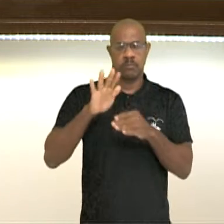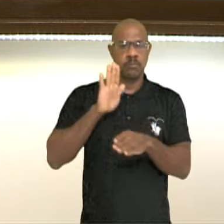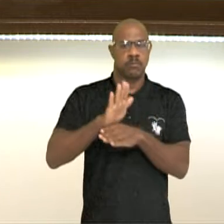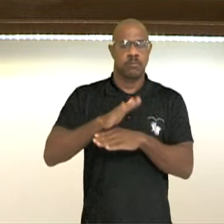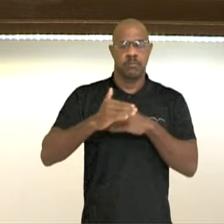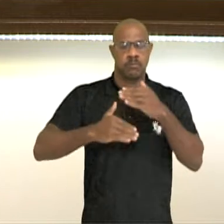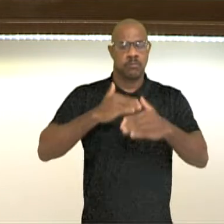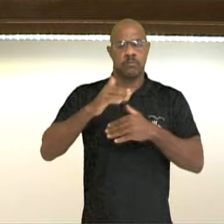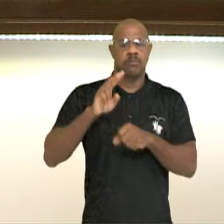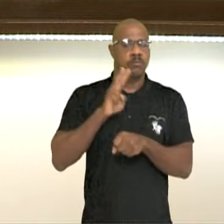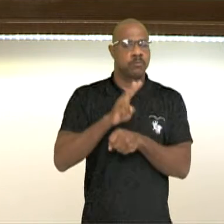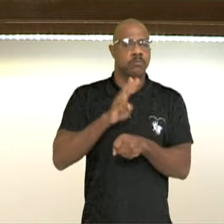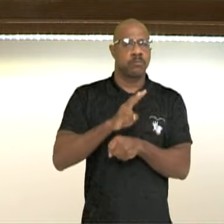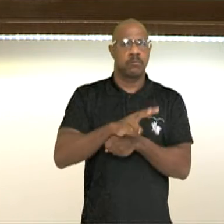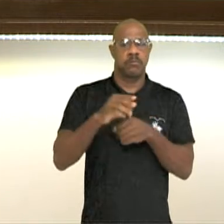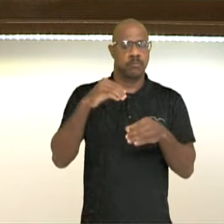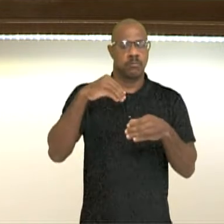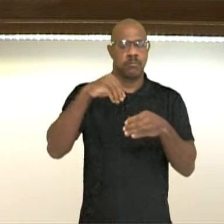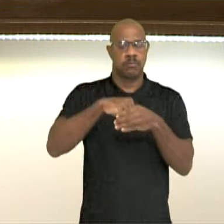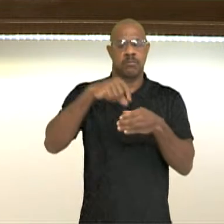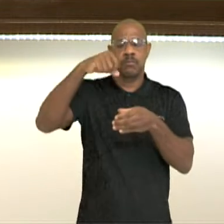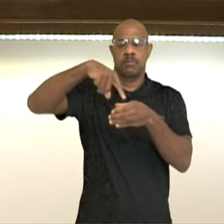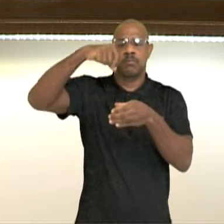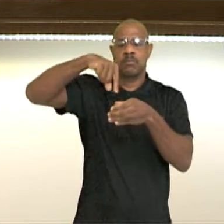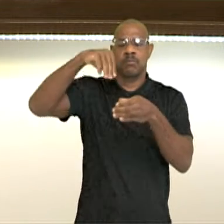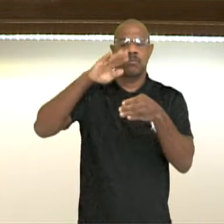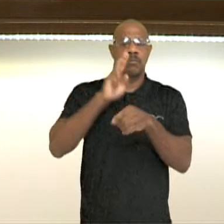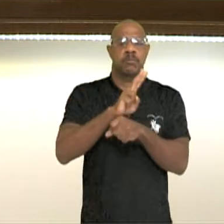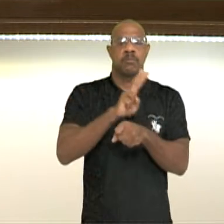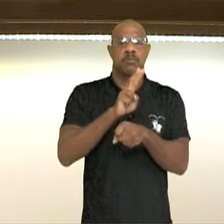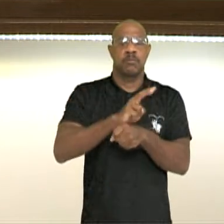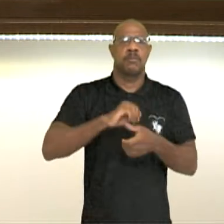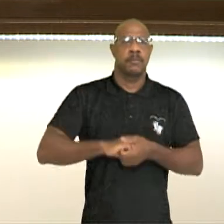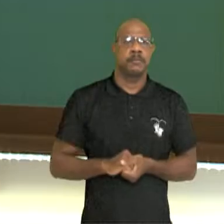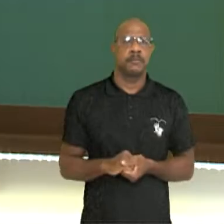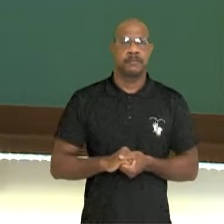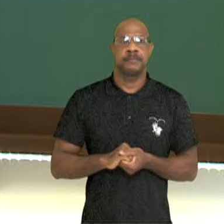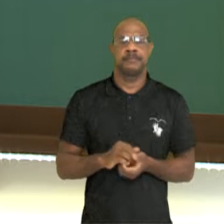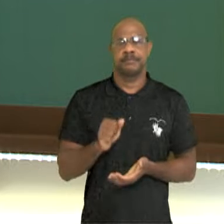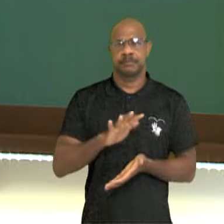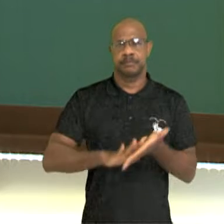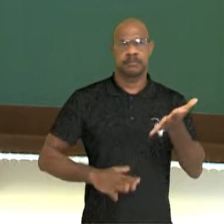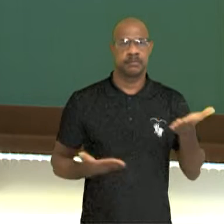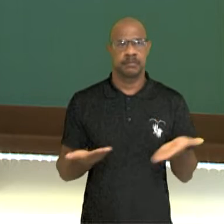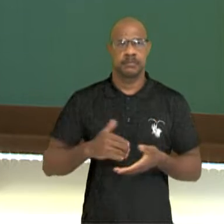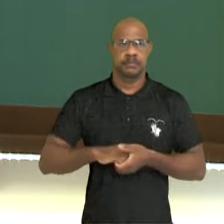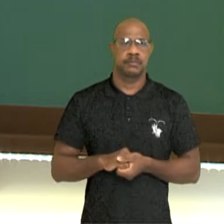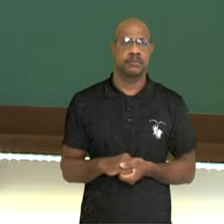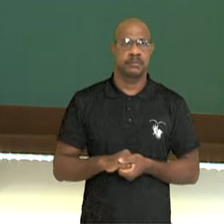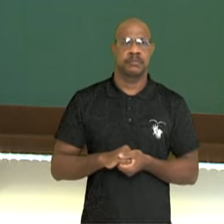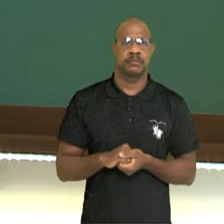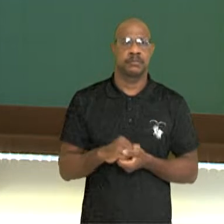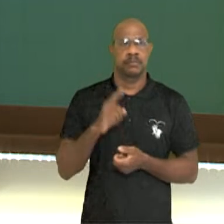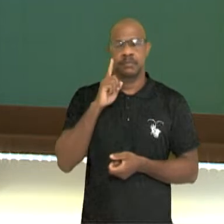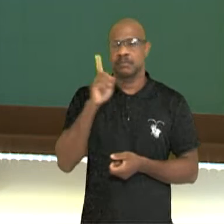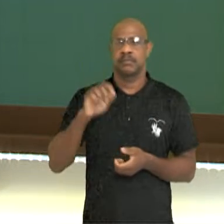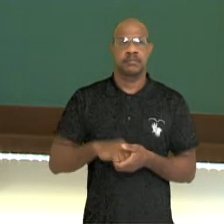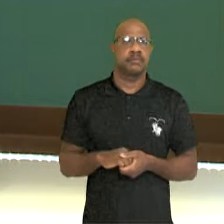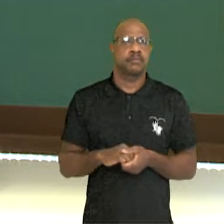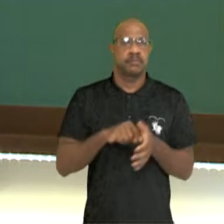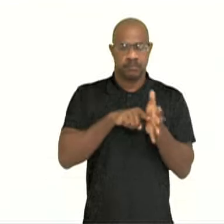a proteção da semente, tá? Agora vamos de exercício. Número 1. Caso os